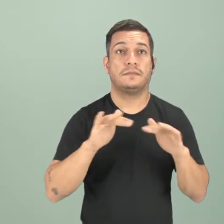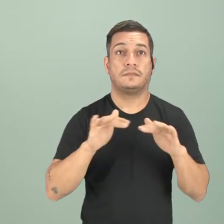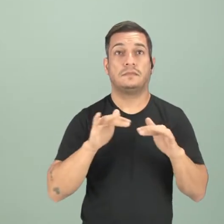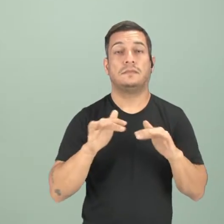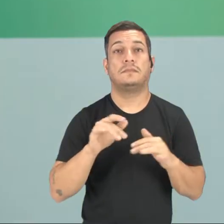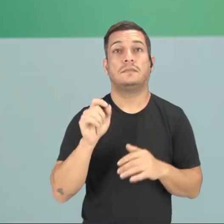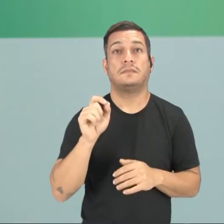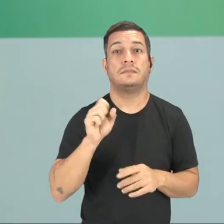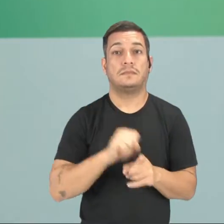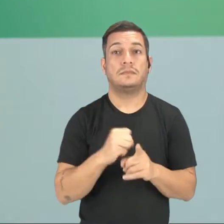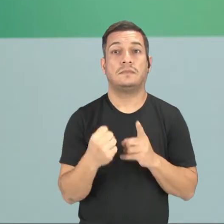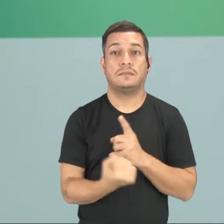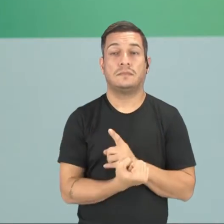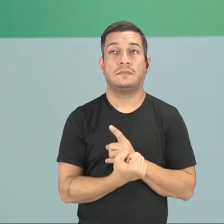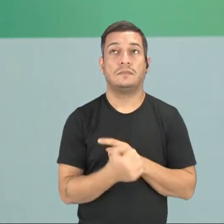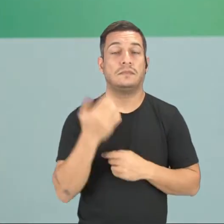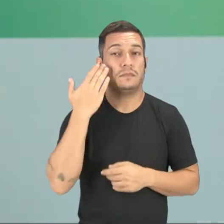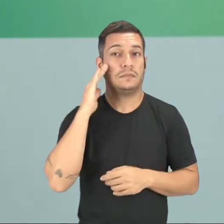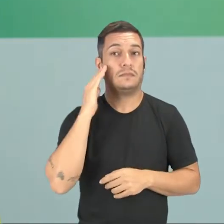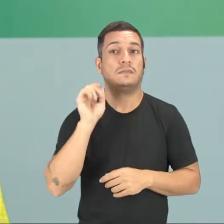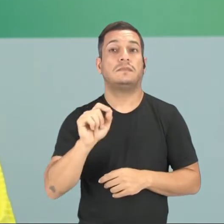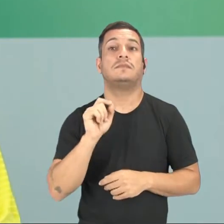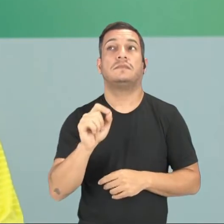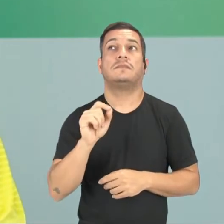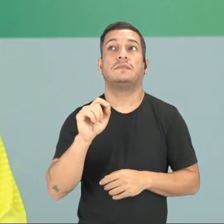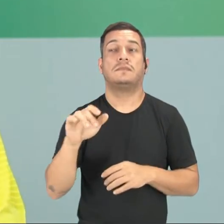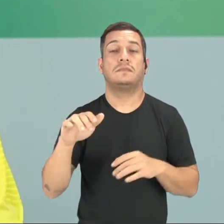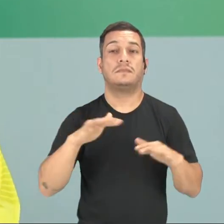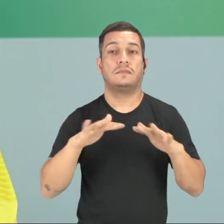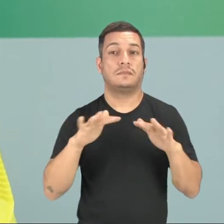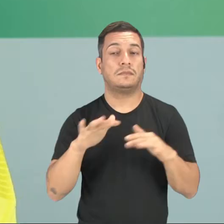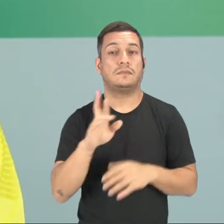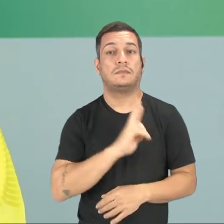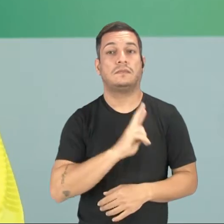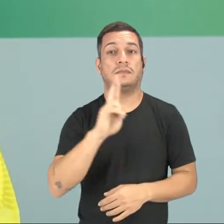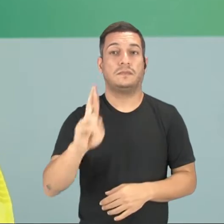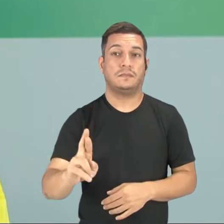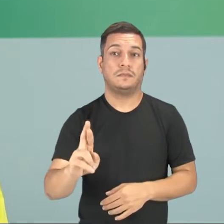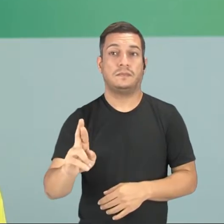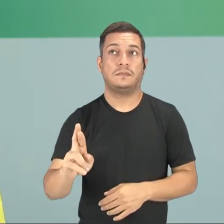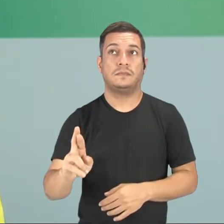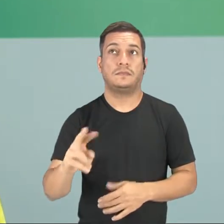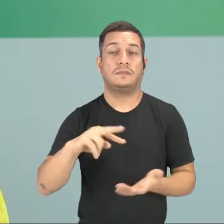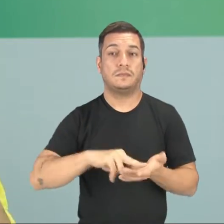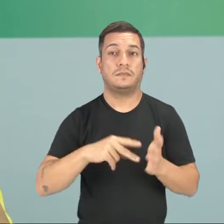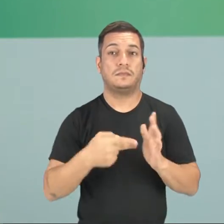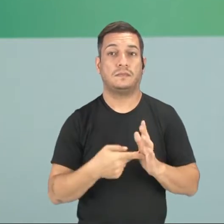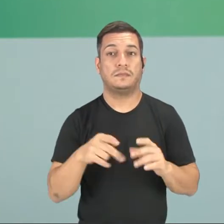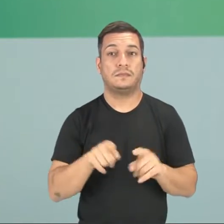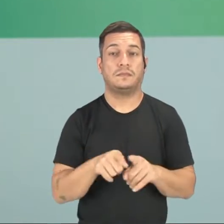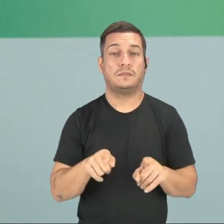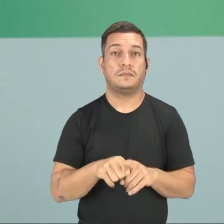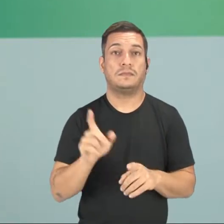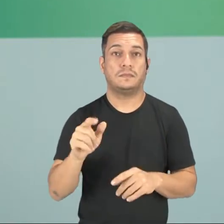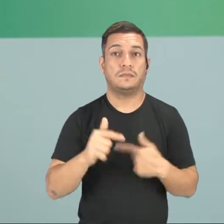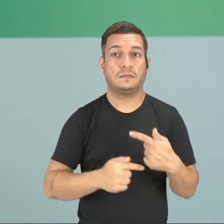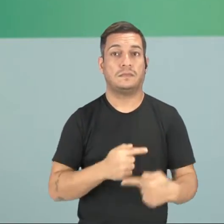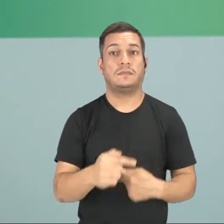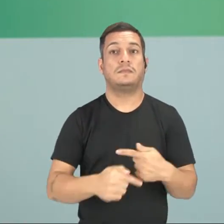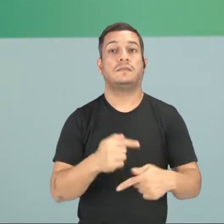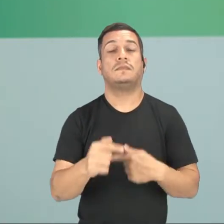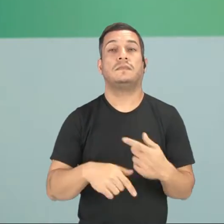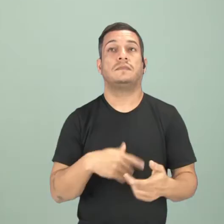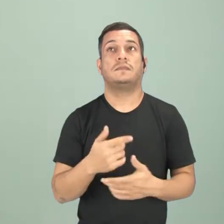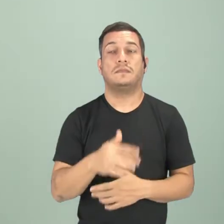no sentido social, de entender o que esse movimento representa enquanto significado para essa geração e